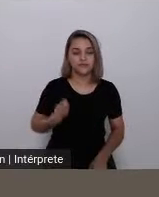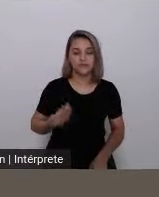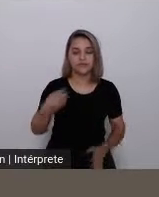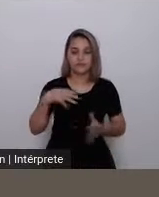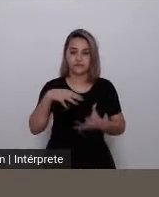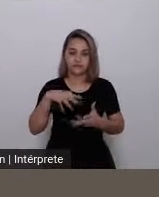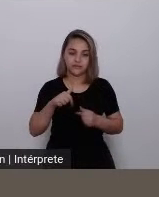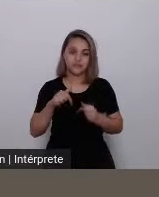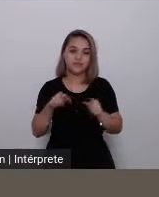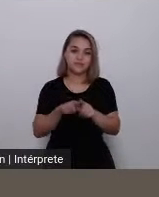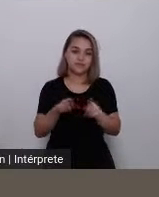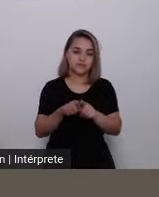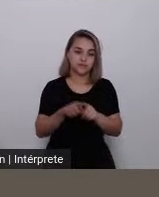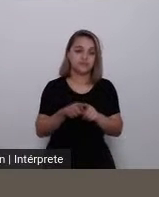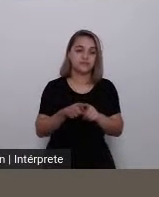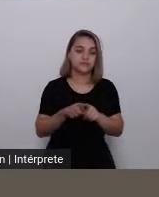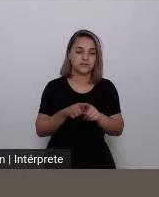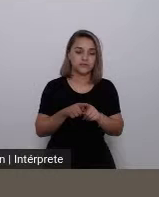Aliás,